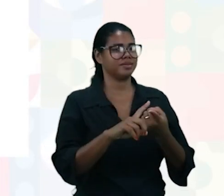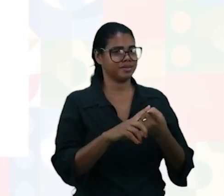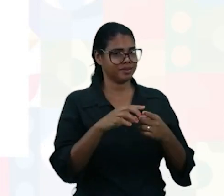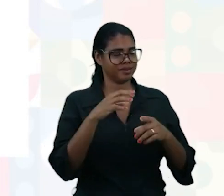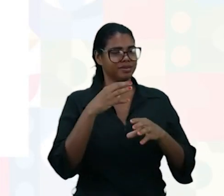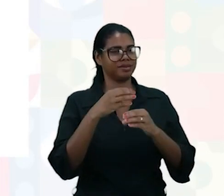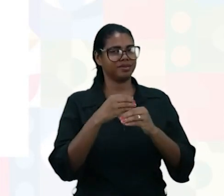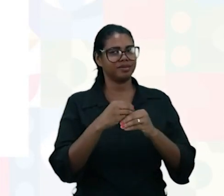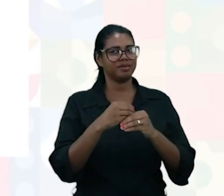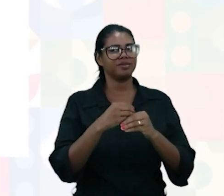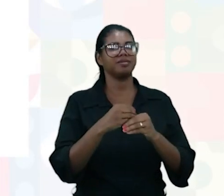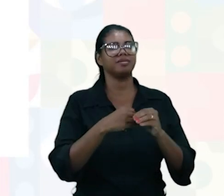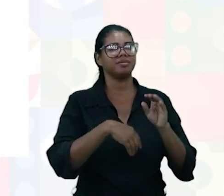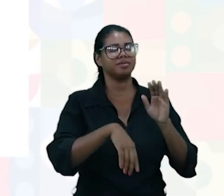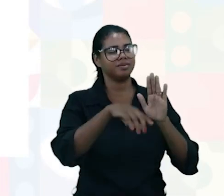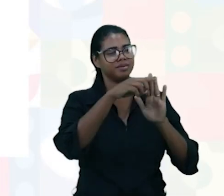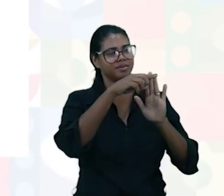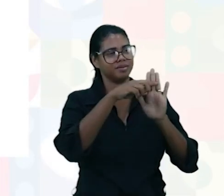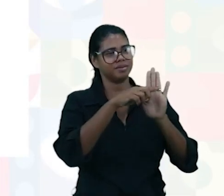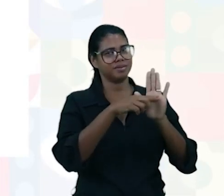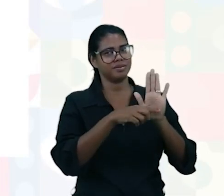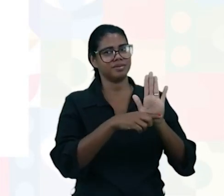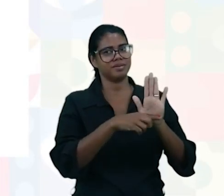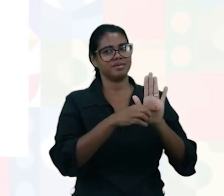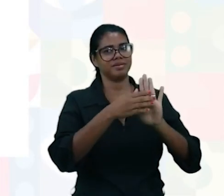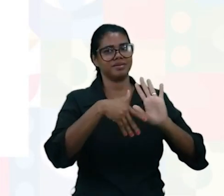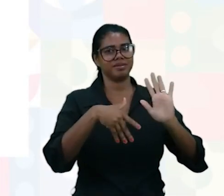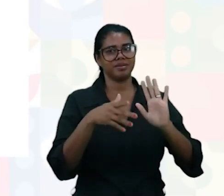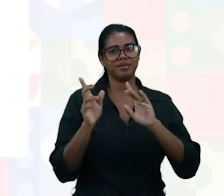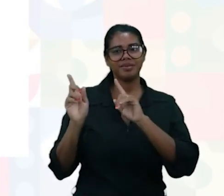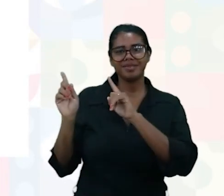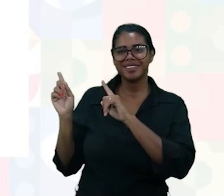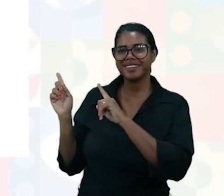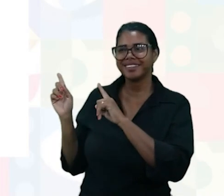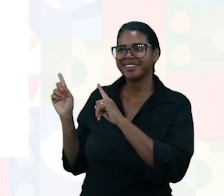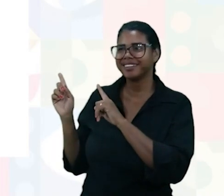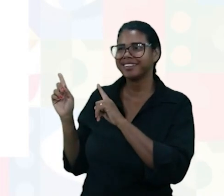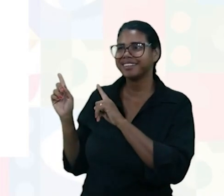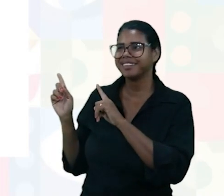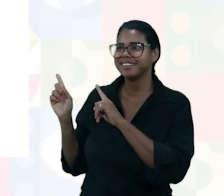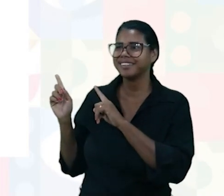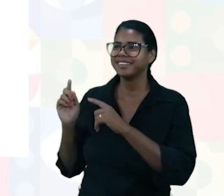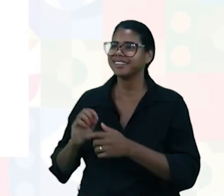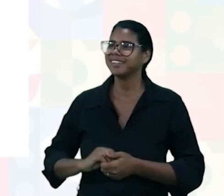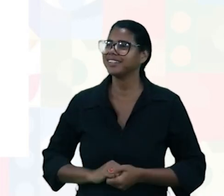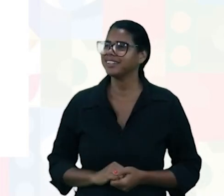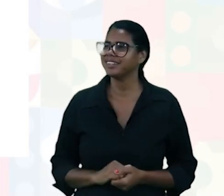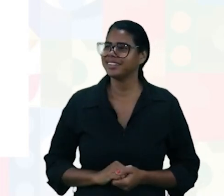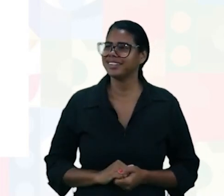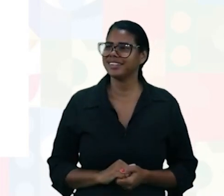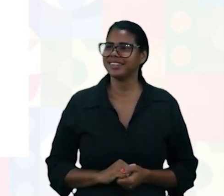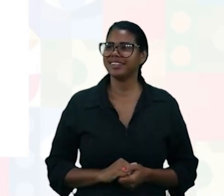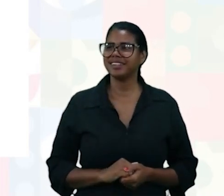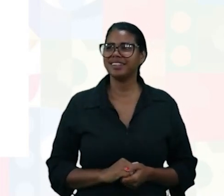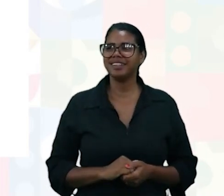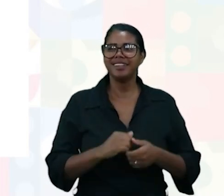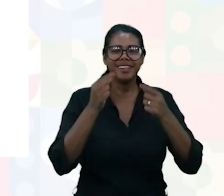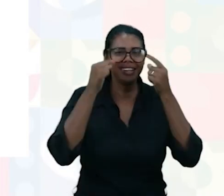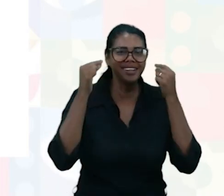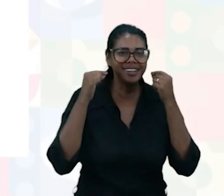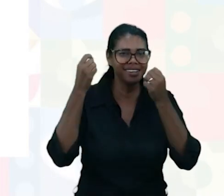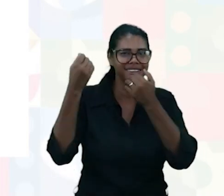inspirada nas categorias aristotélicas, tá certo? E tem um babado, rapidamente para contar,